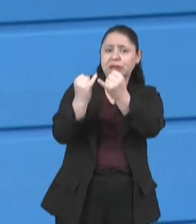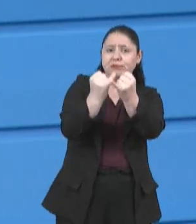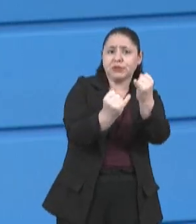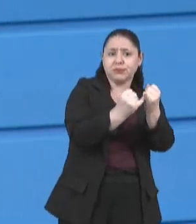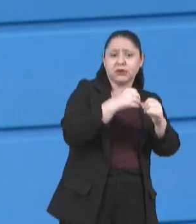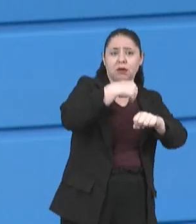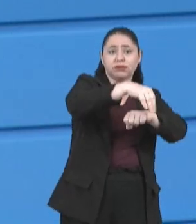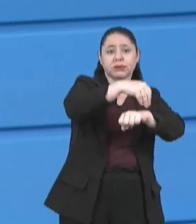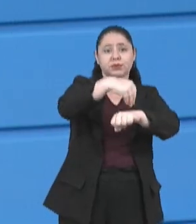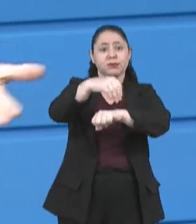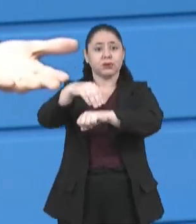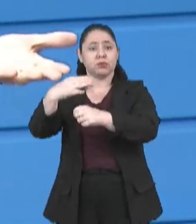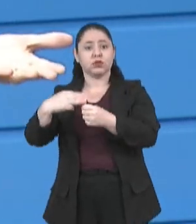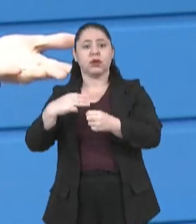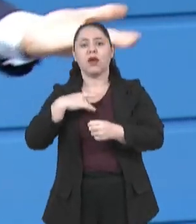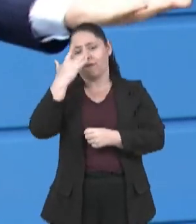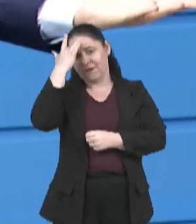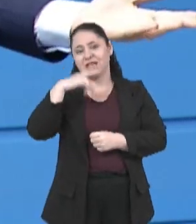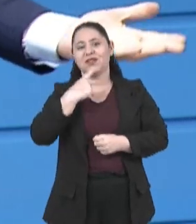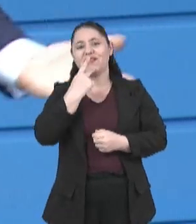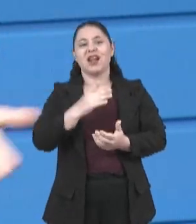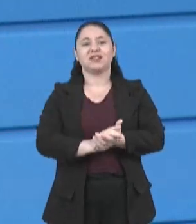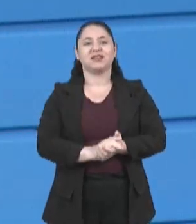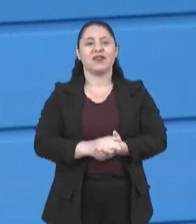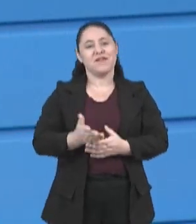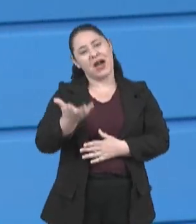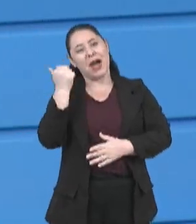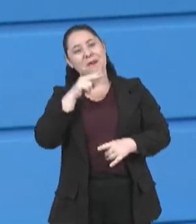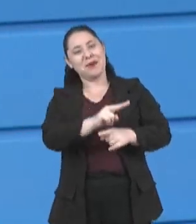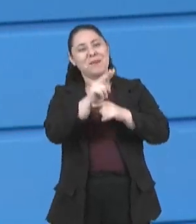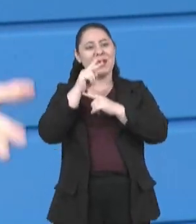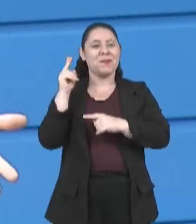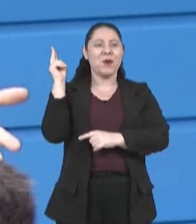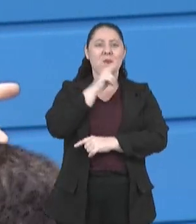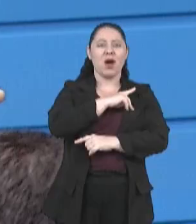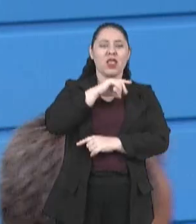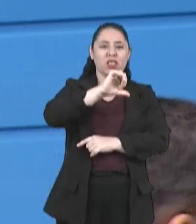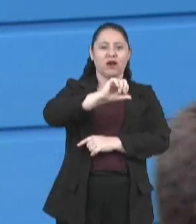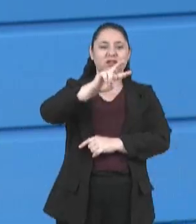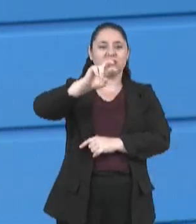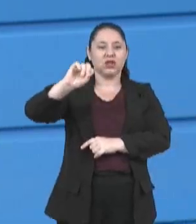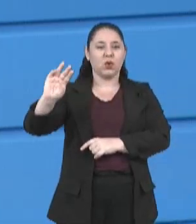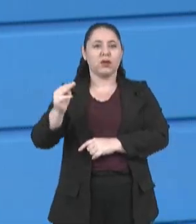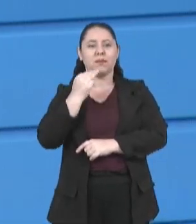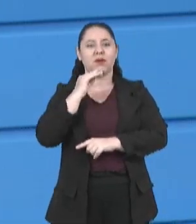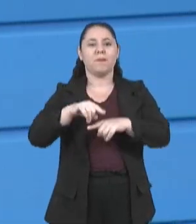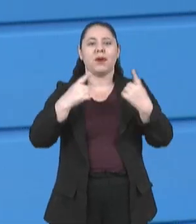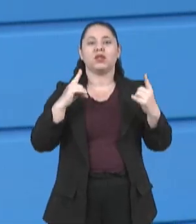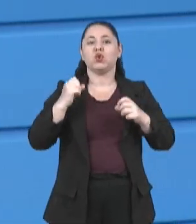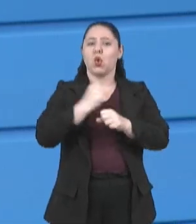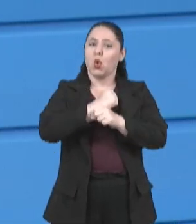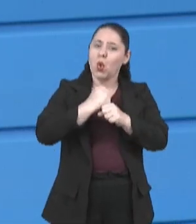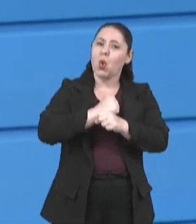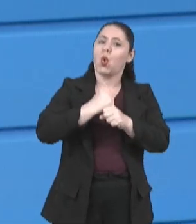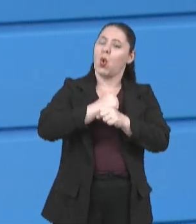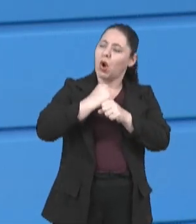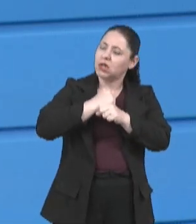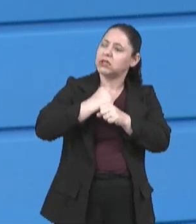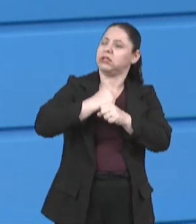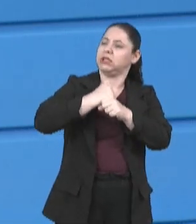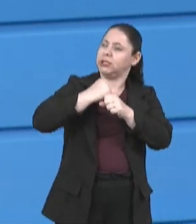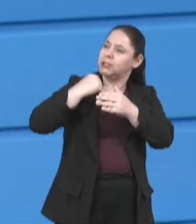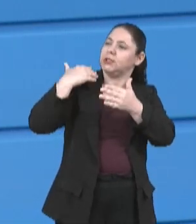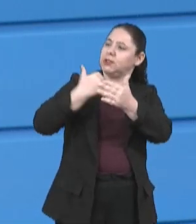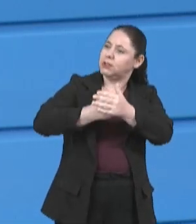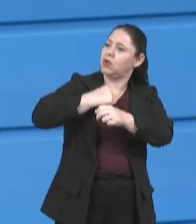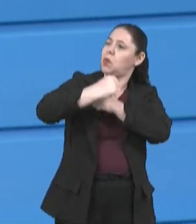para os municípios. Então, é muito fácil, vamos fazer um empréstimo emergencial, 950 milhões, mas todos os anos o governador